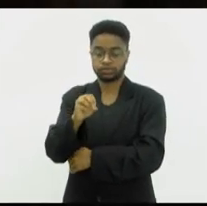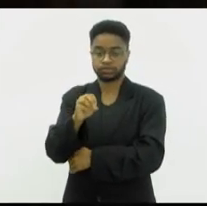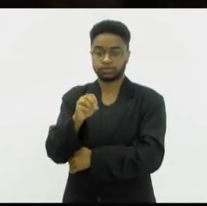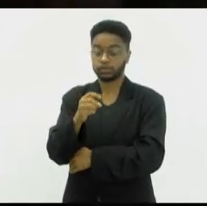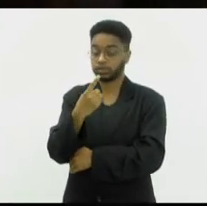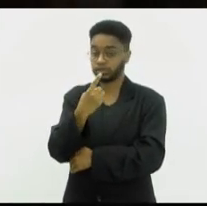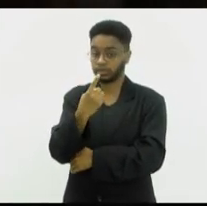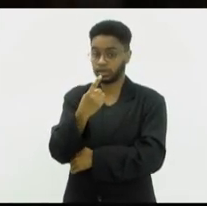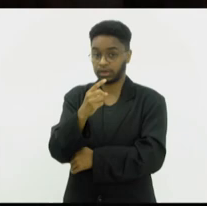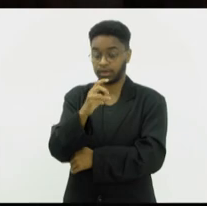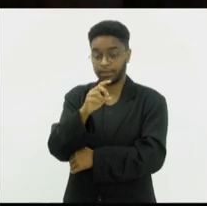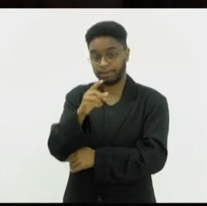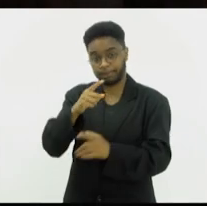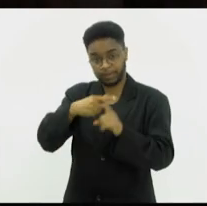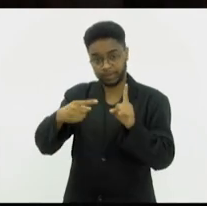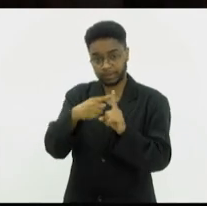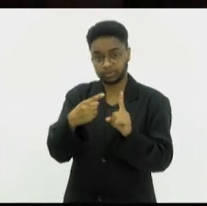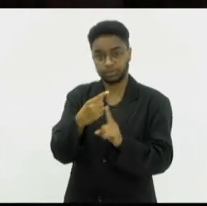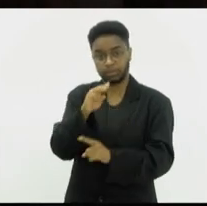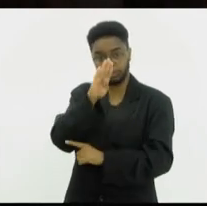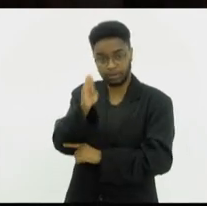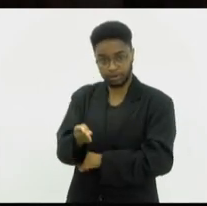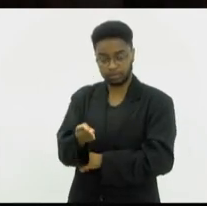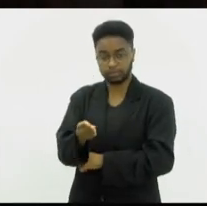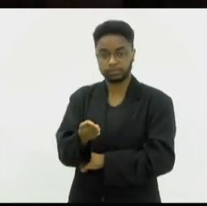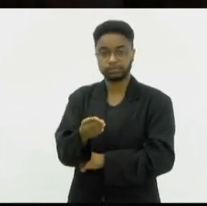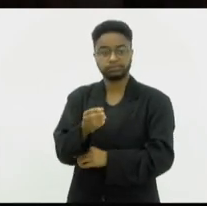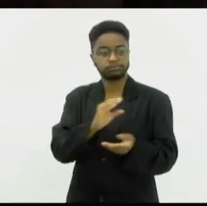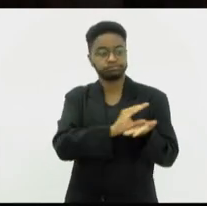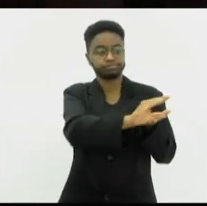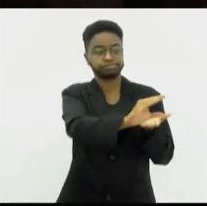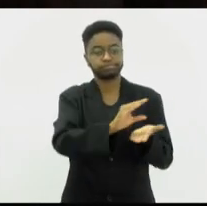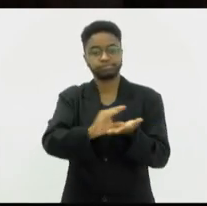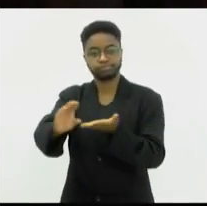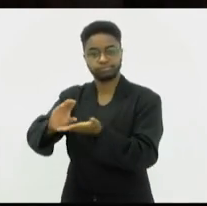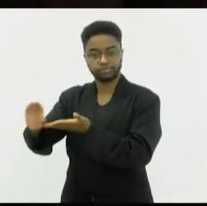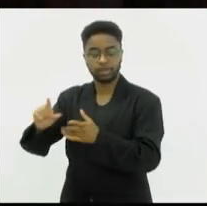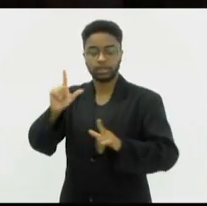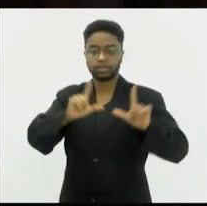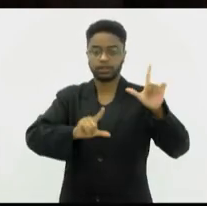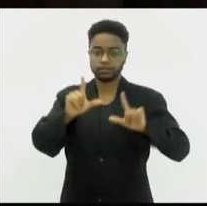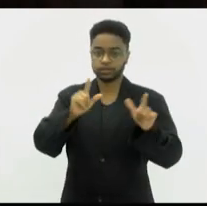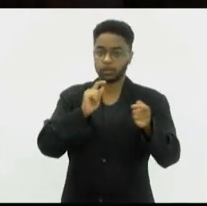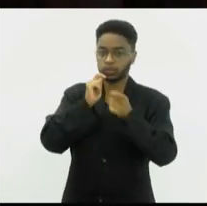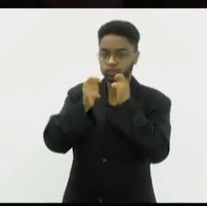as emissoras de televisão, os jornais, né, com a mídia,